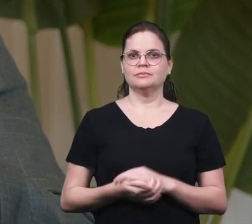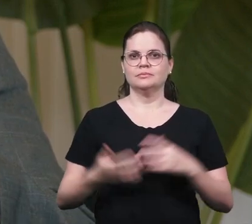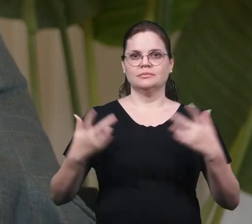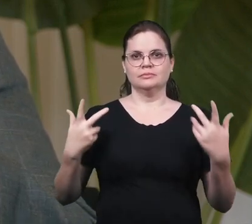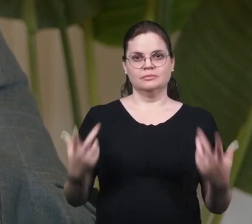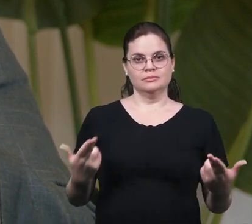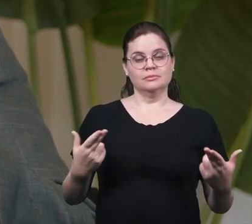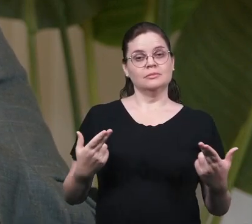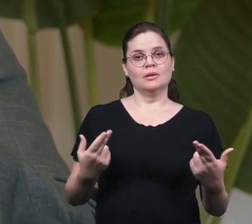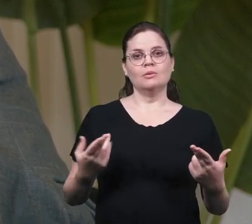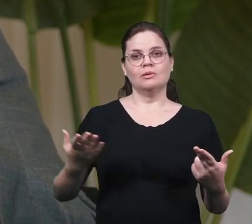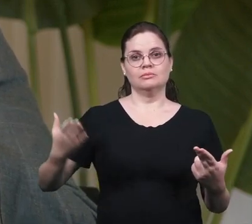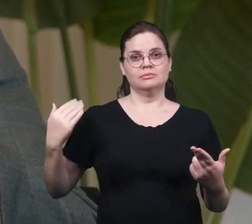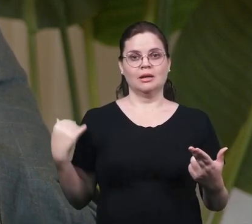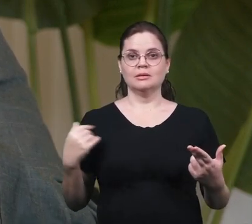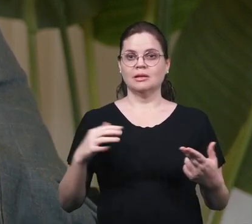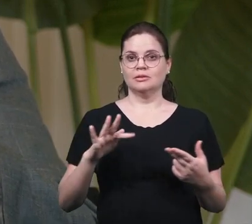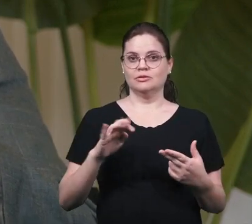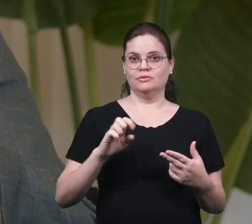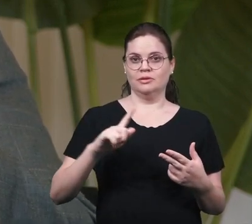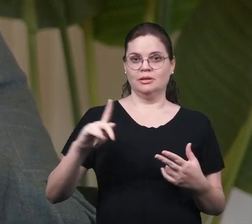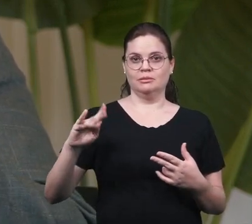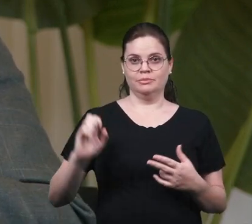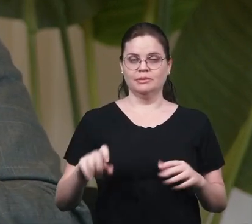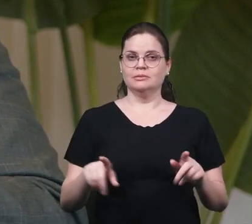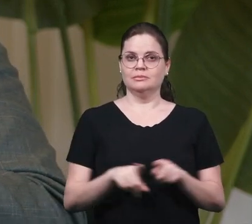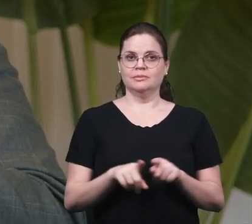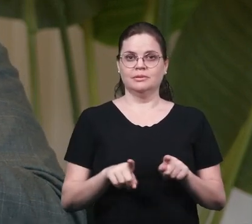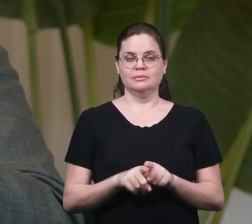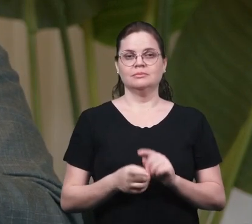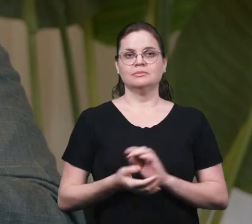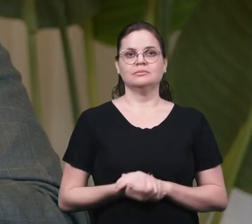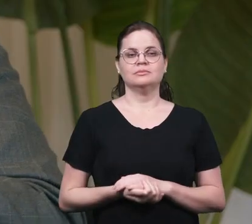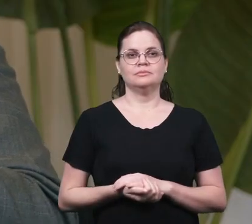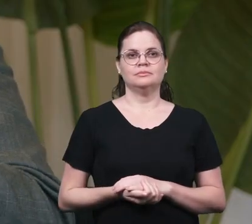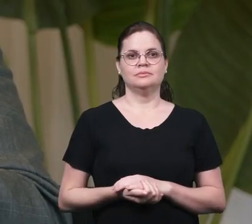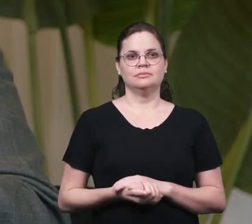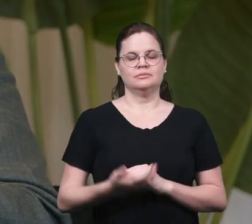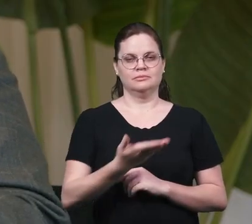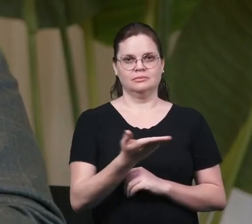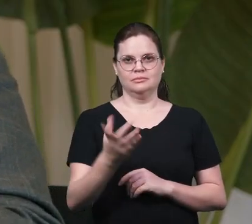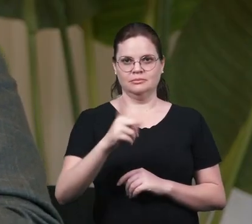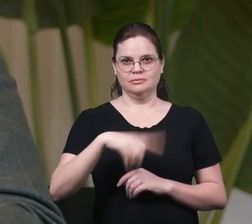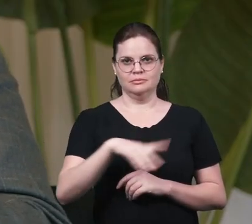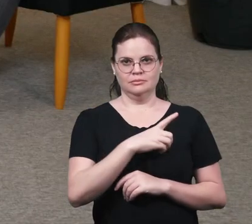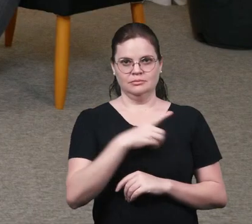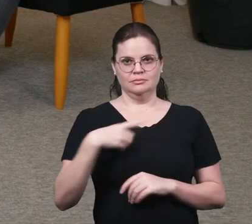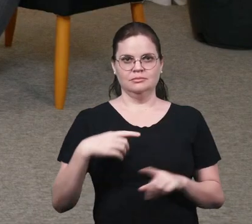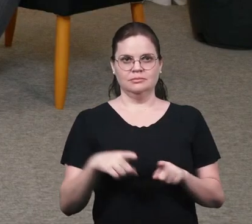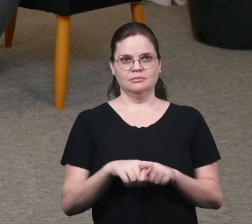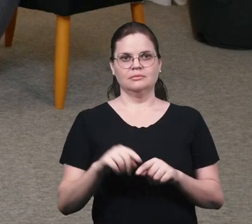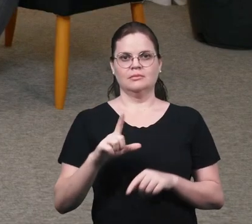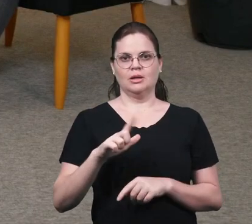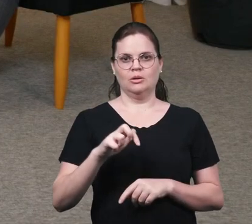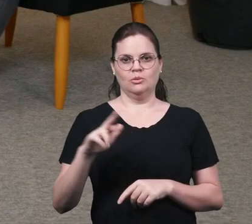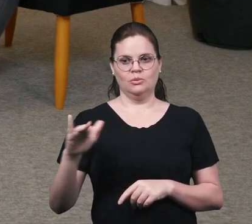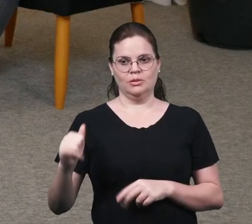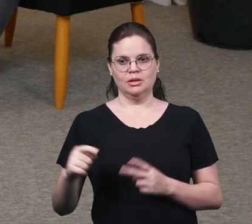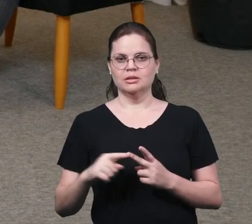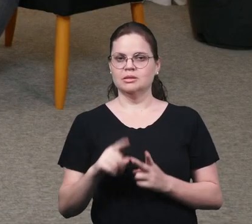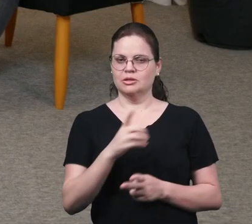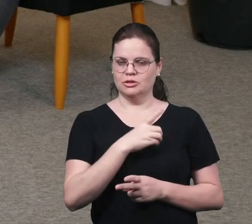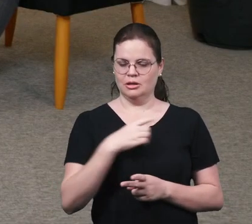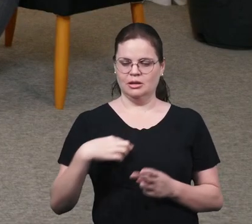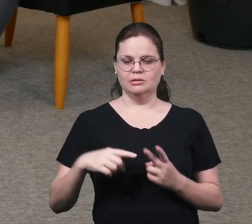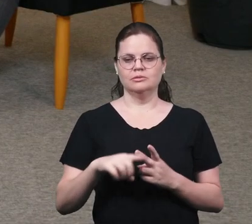de Filipe. Então, veja bem, irmãos, vocês também são diáconos, Lucas e Diego,